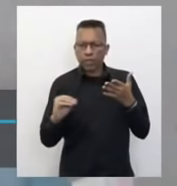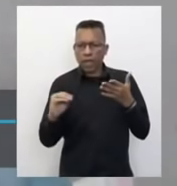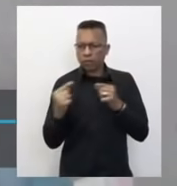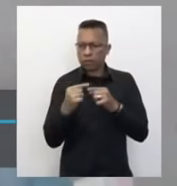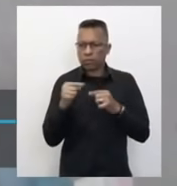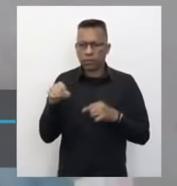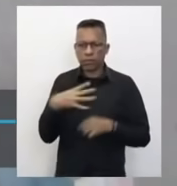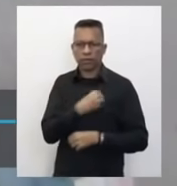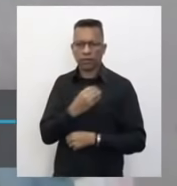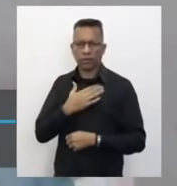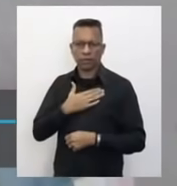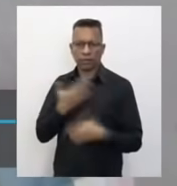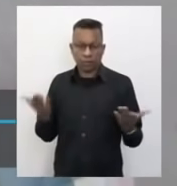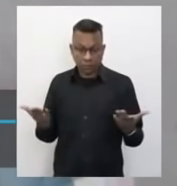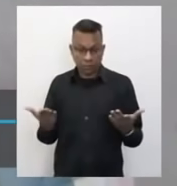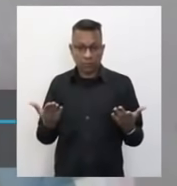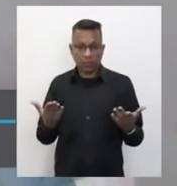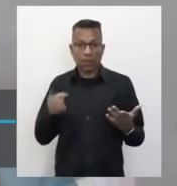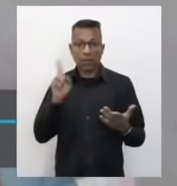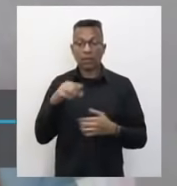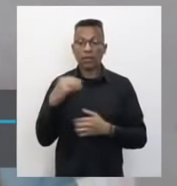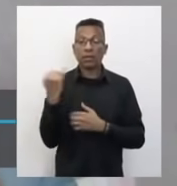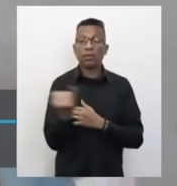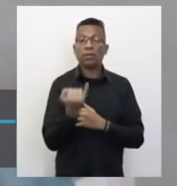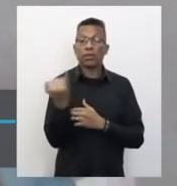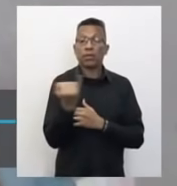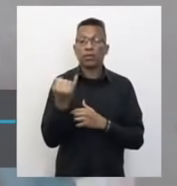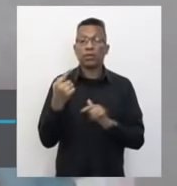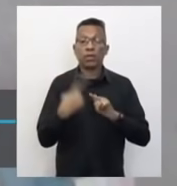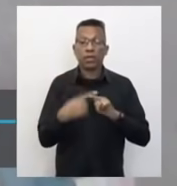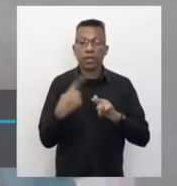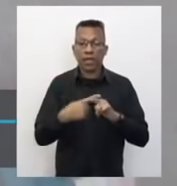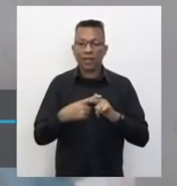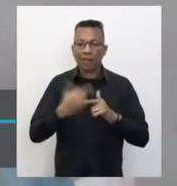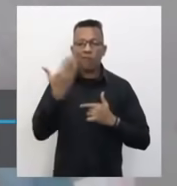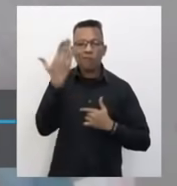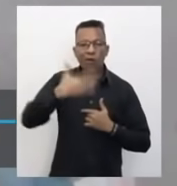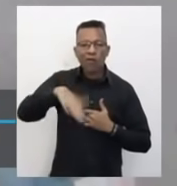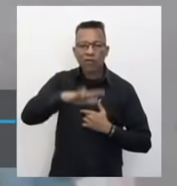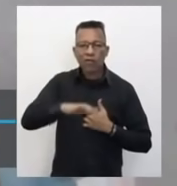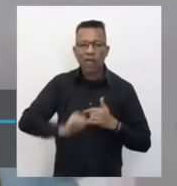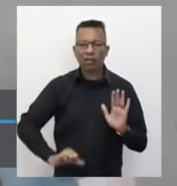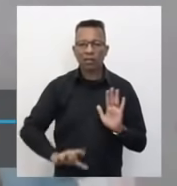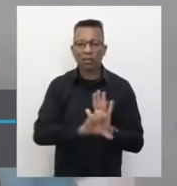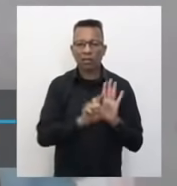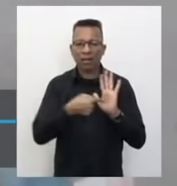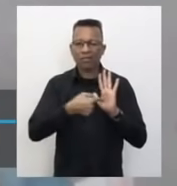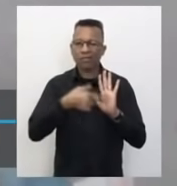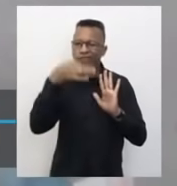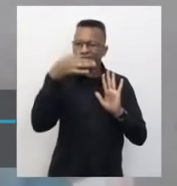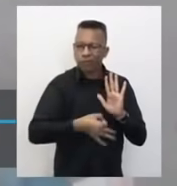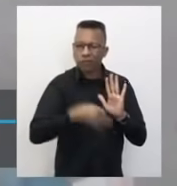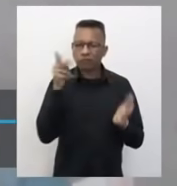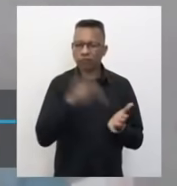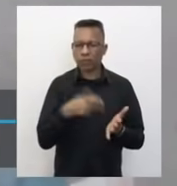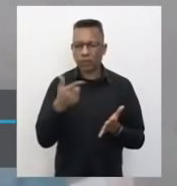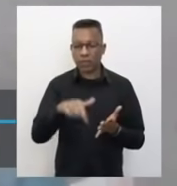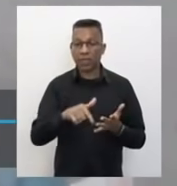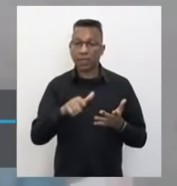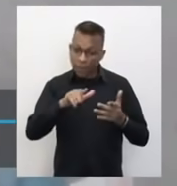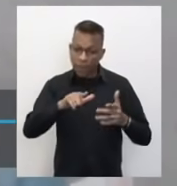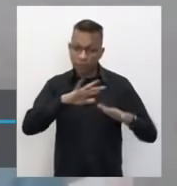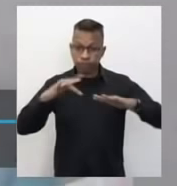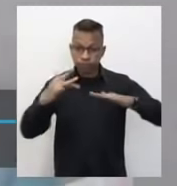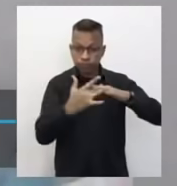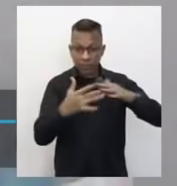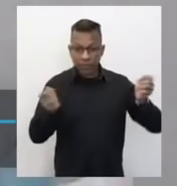filhos. Importantíssimo isso. Por quê? Porque mostrou que a lei foi eficaz. Mostrou que essas redes sociais, elas têm